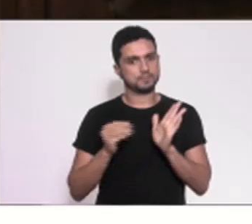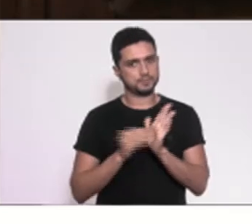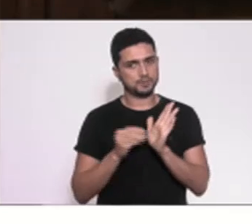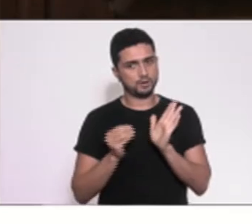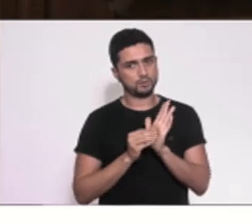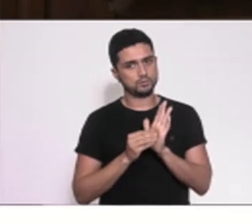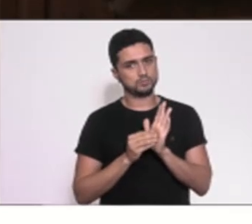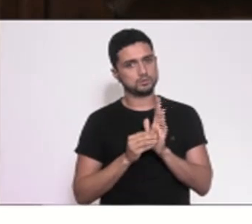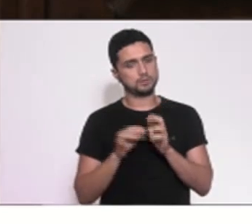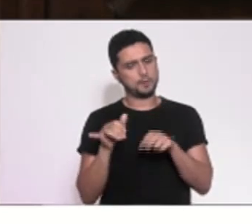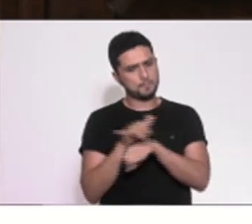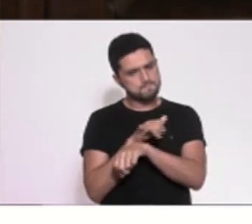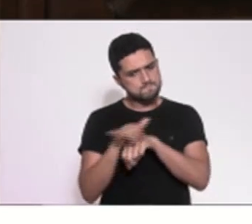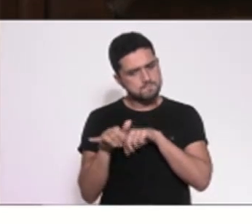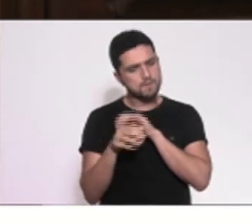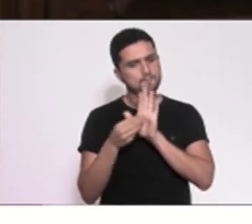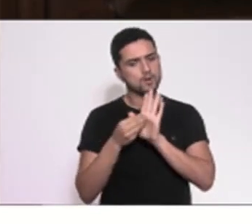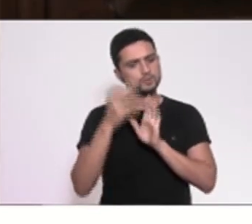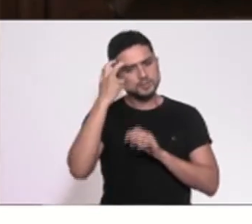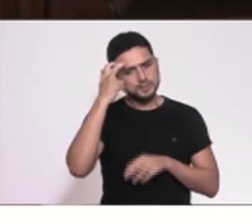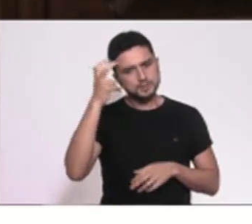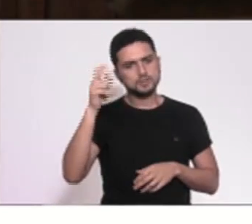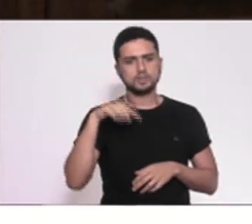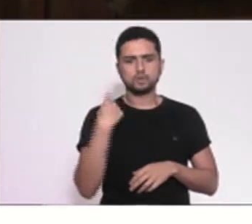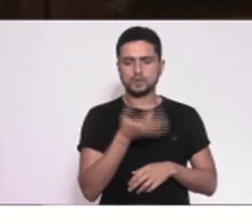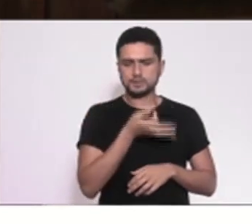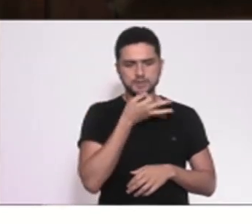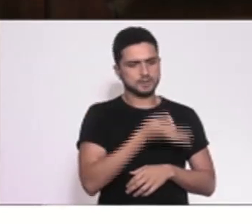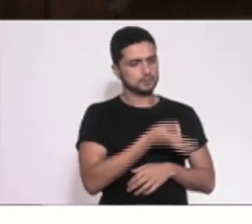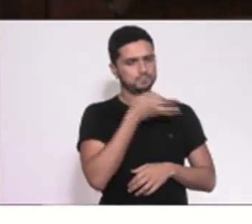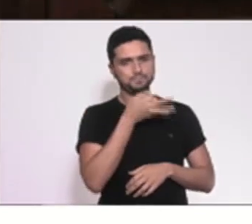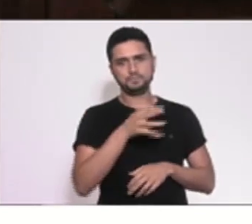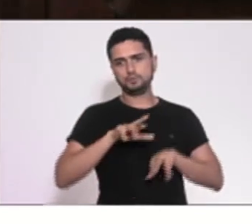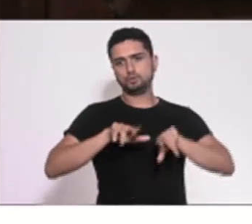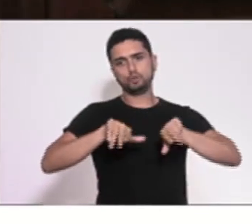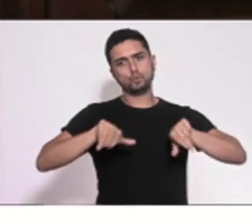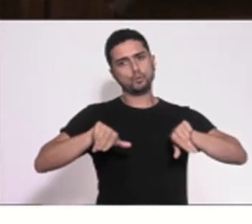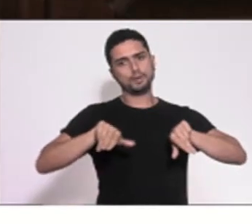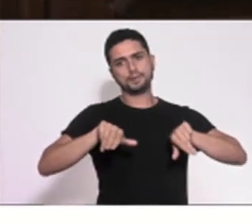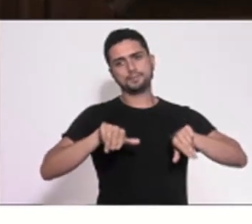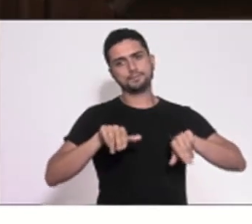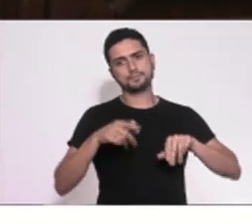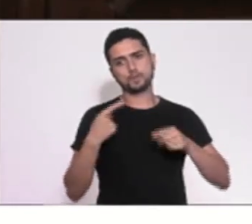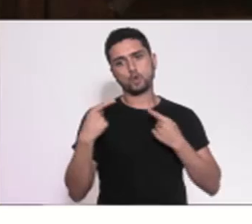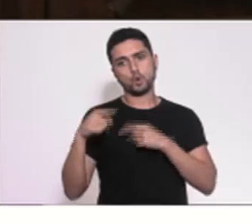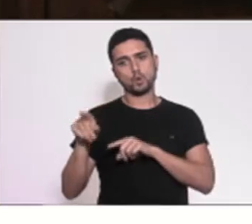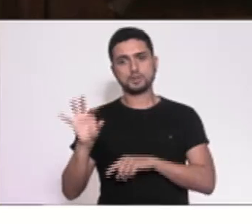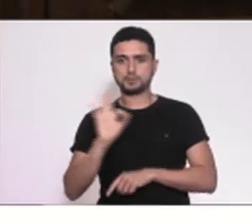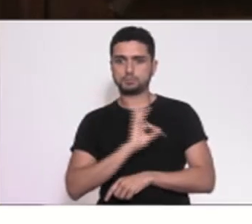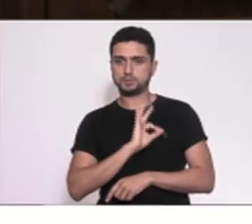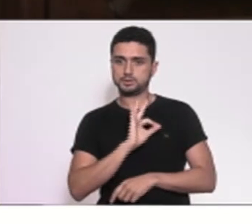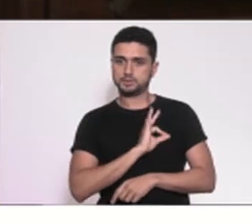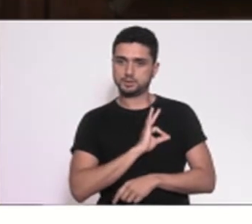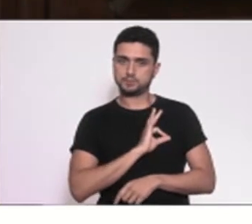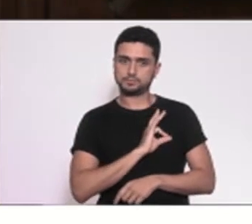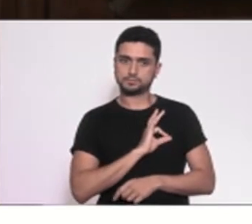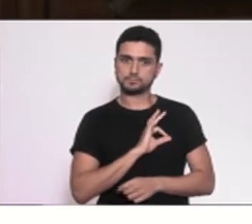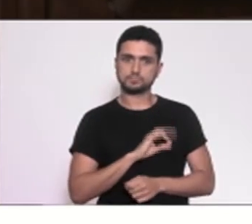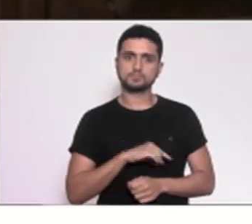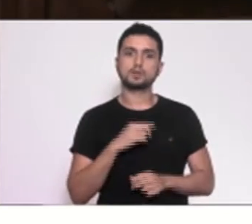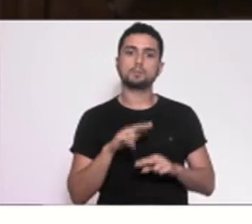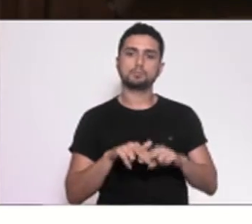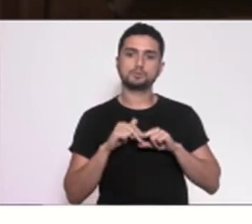investigação e inteligência. A nossa crítica não é contra necessariamente aos policiais, e é por isso que a